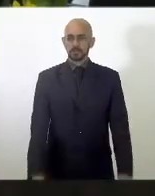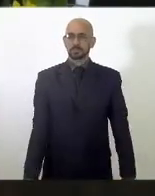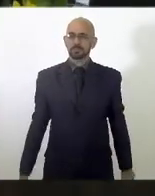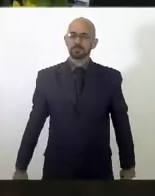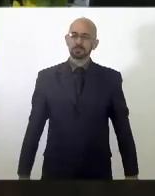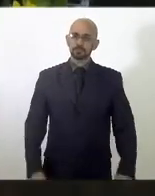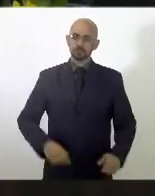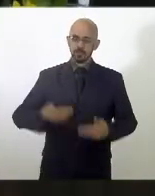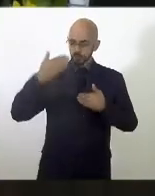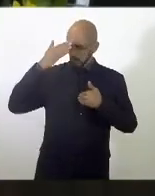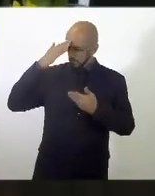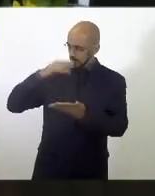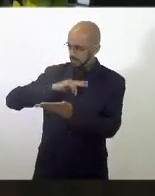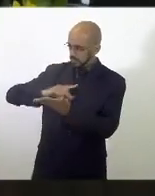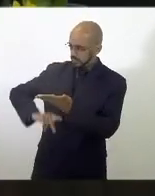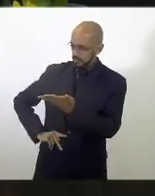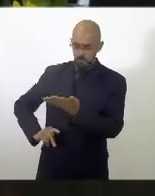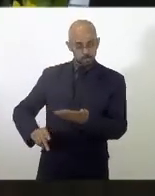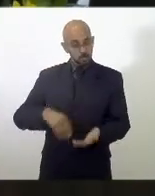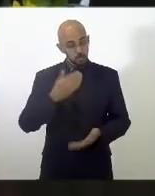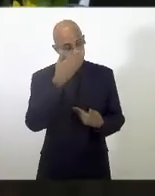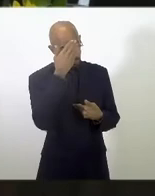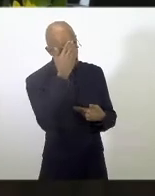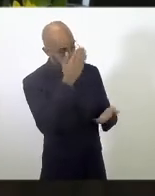presidente. Obrigada, deputada